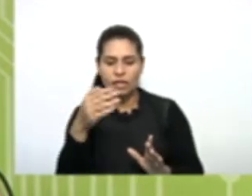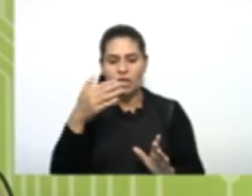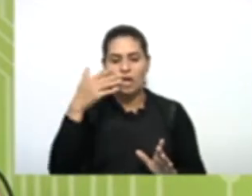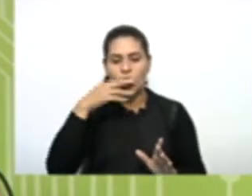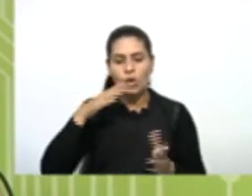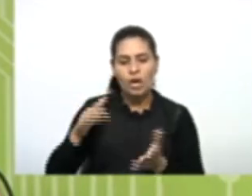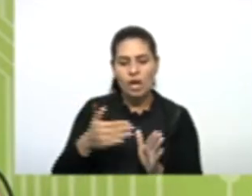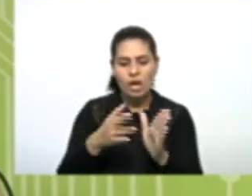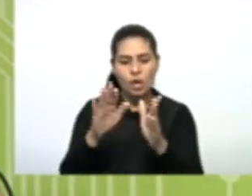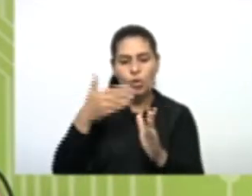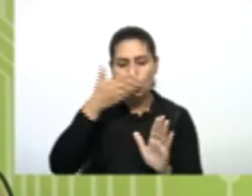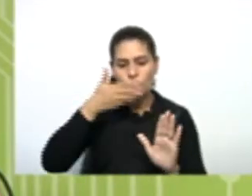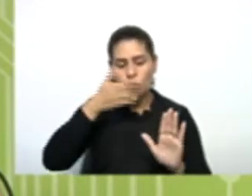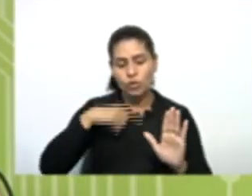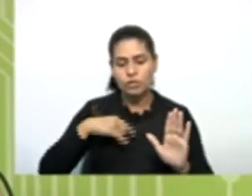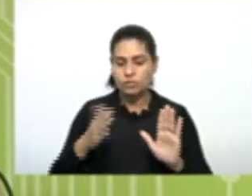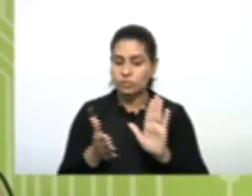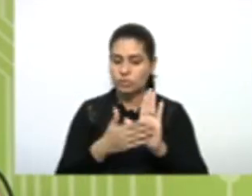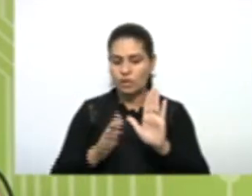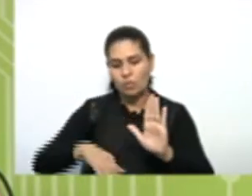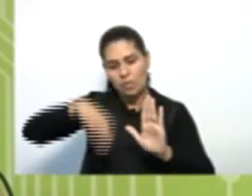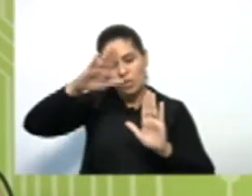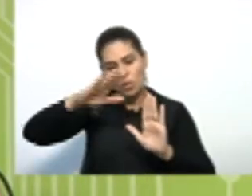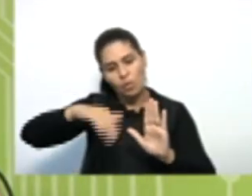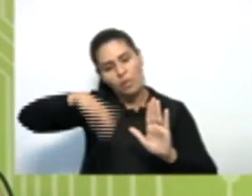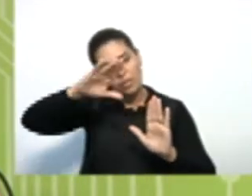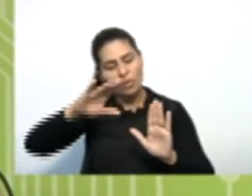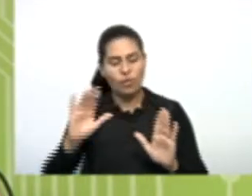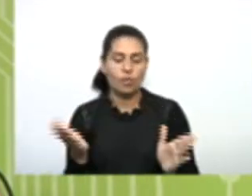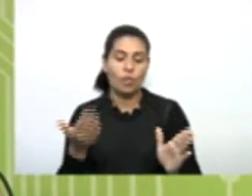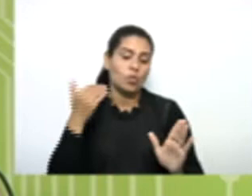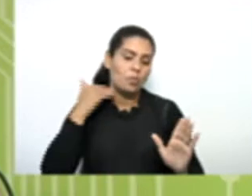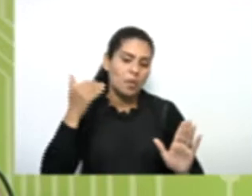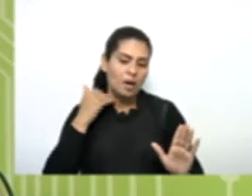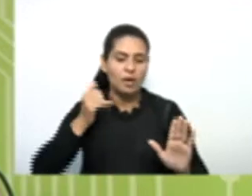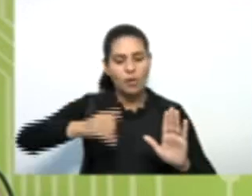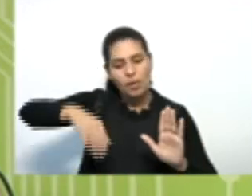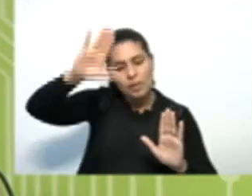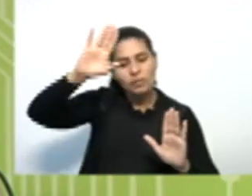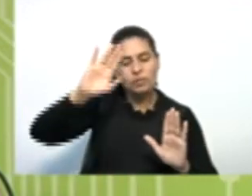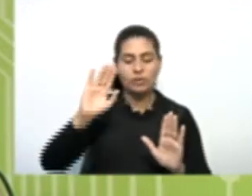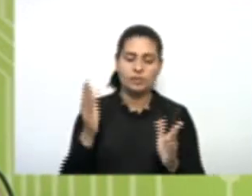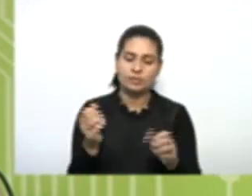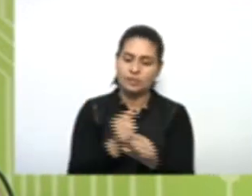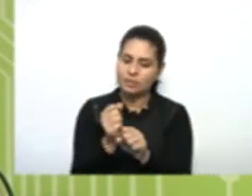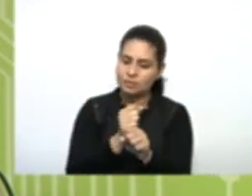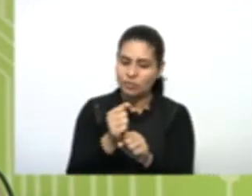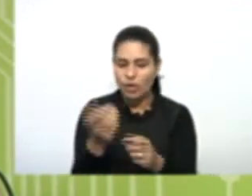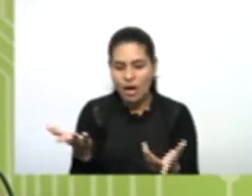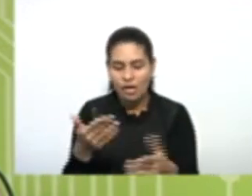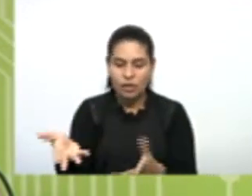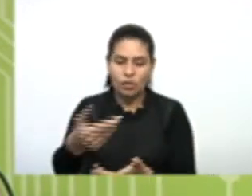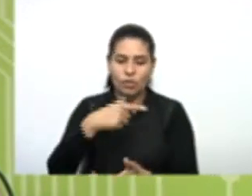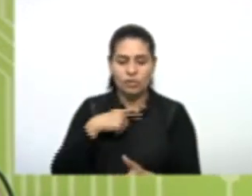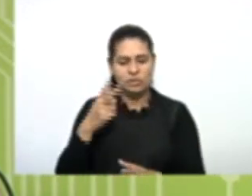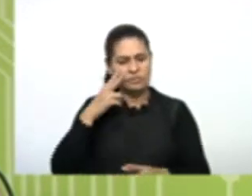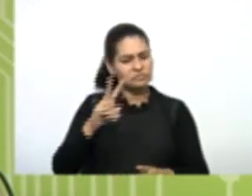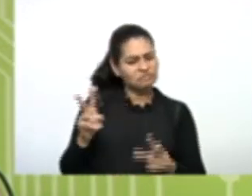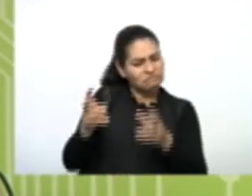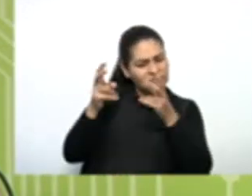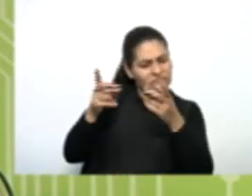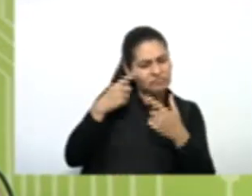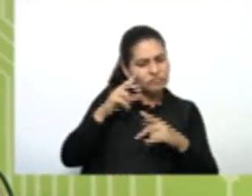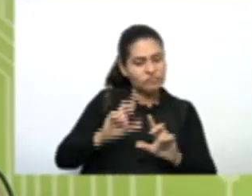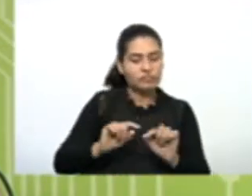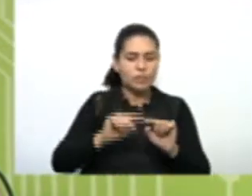ano. O lucro dos bancos aumentou 30% no último ano. Esse é o tipo de dado que a gente se foca muito quando a gente está